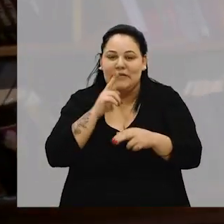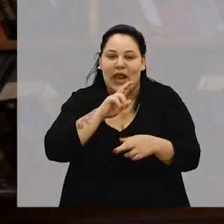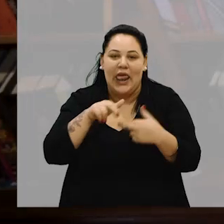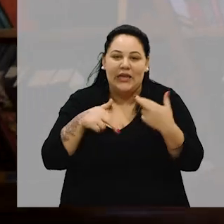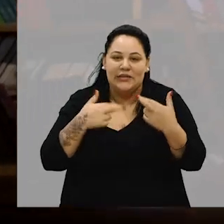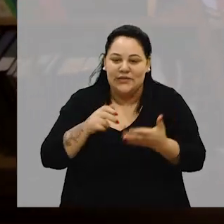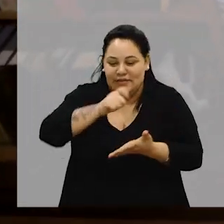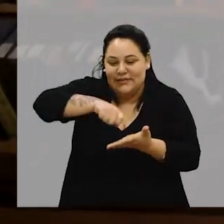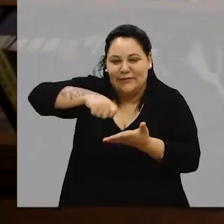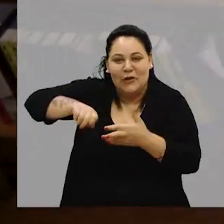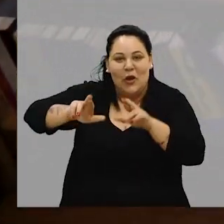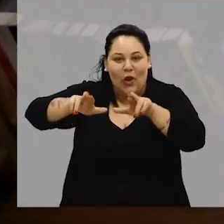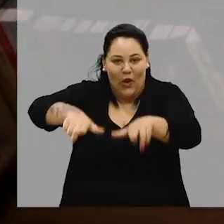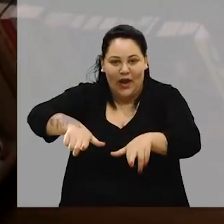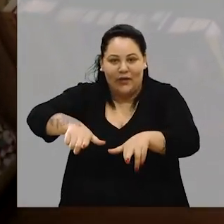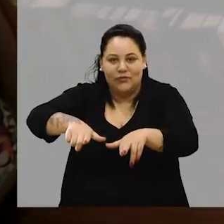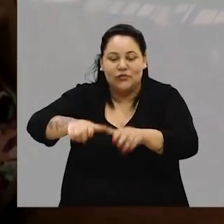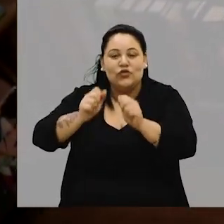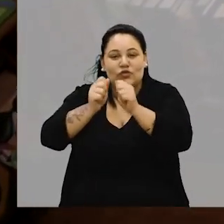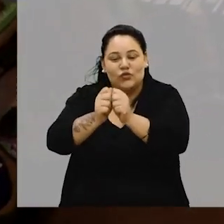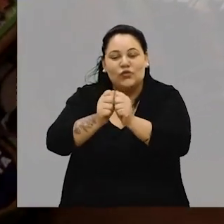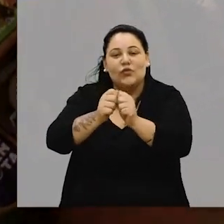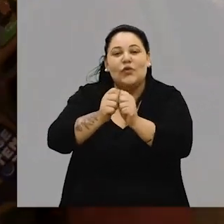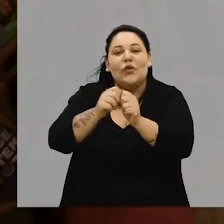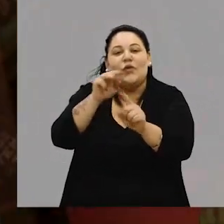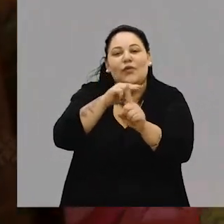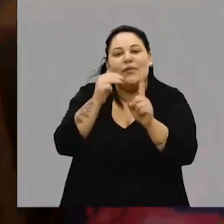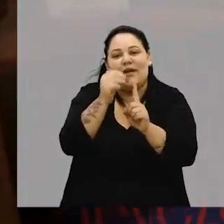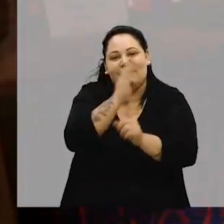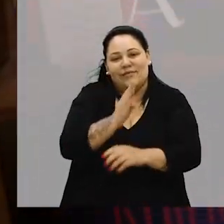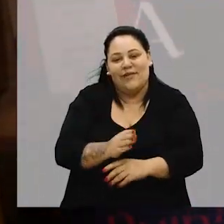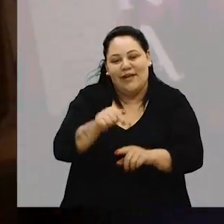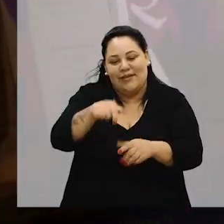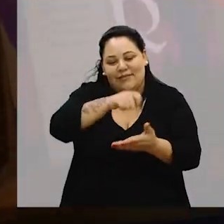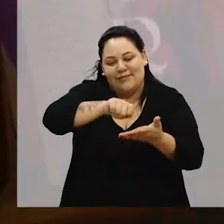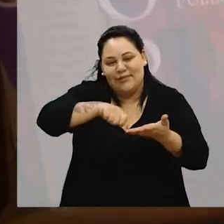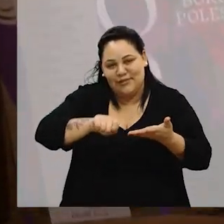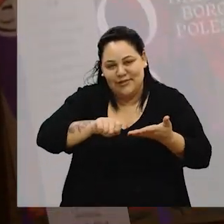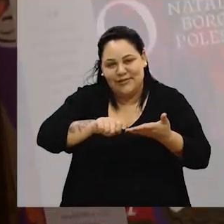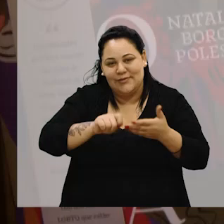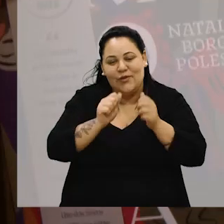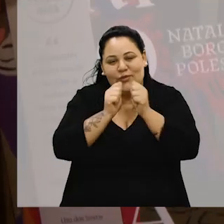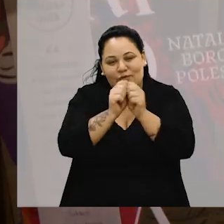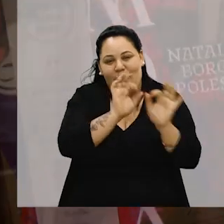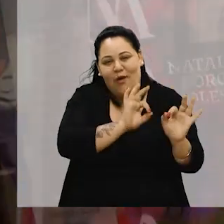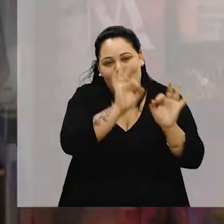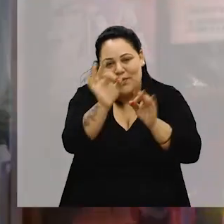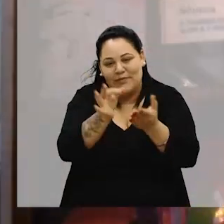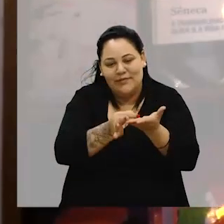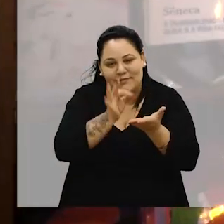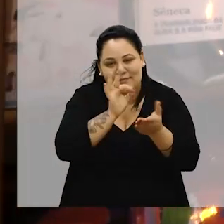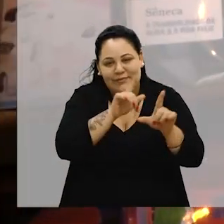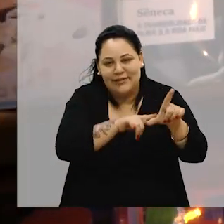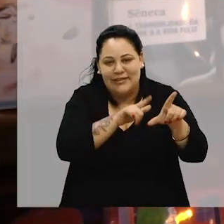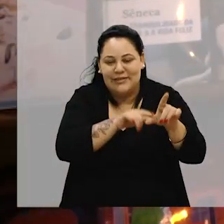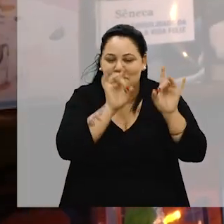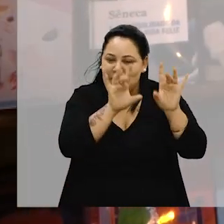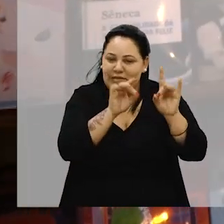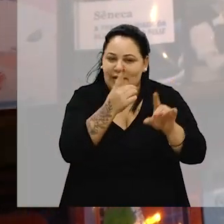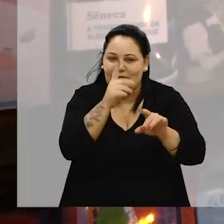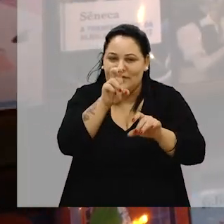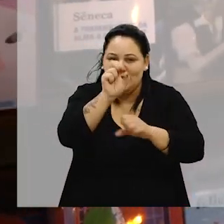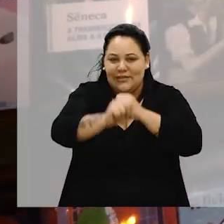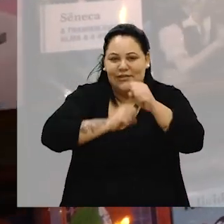debate, sobretudo na interlocução dos escritores locais com o mercado nacional de escritores. Continue conosco. Café com